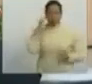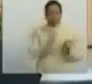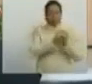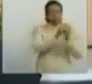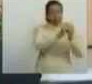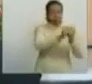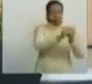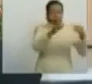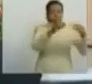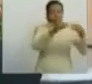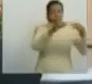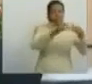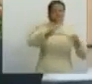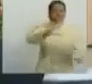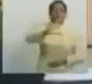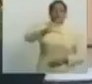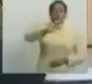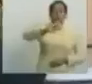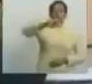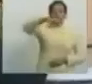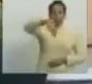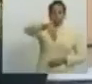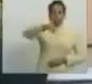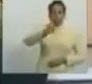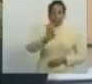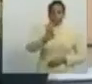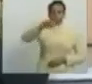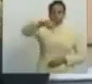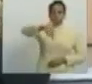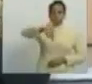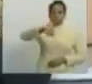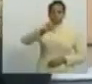daqueles. Porque Deus sabe muito bem disso.